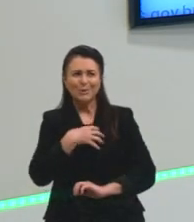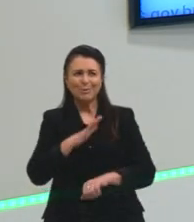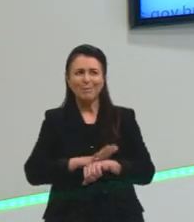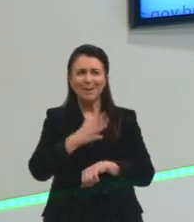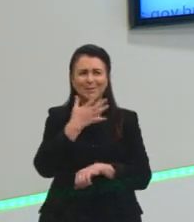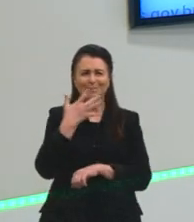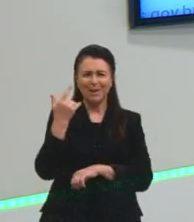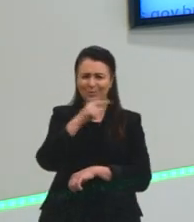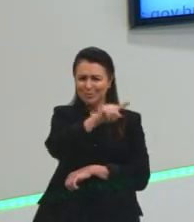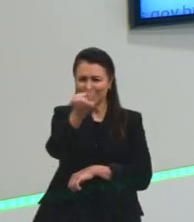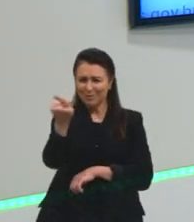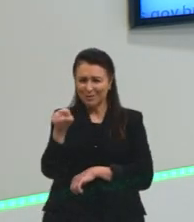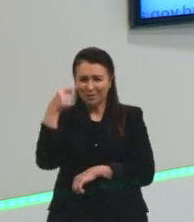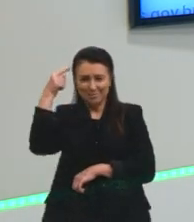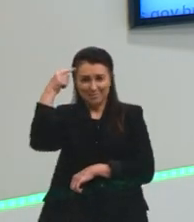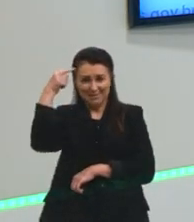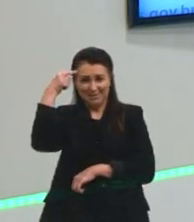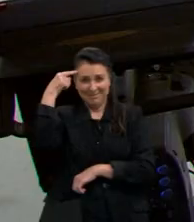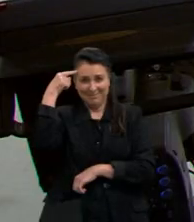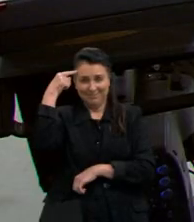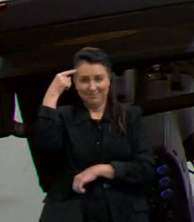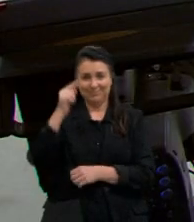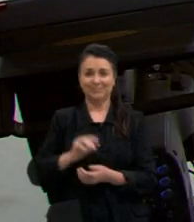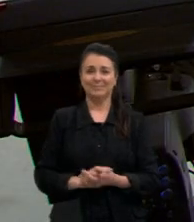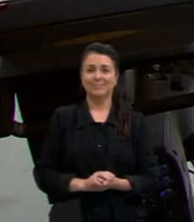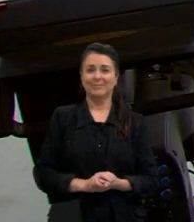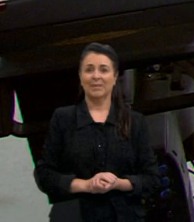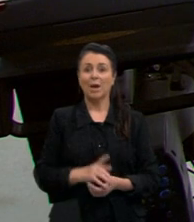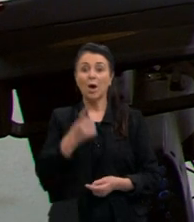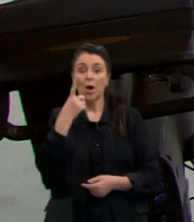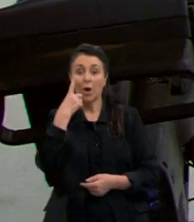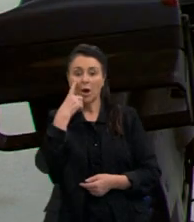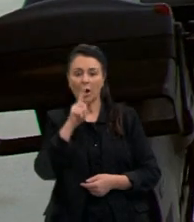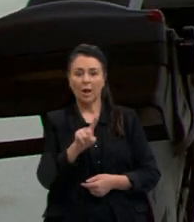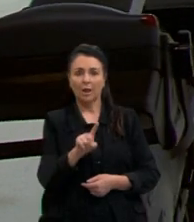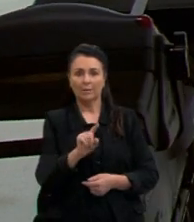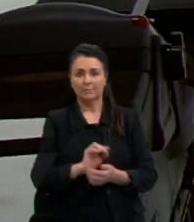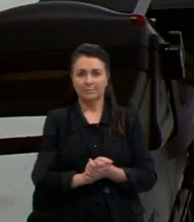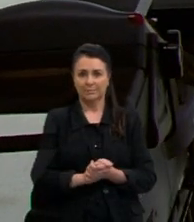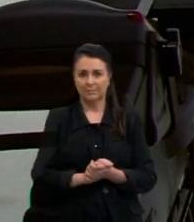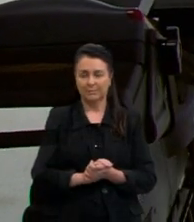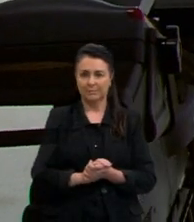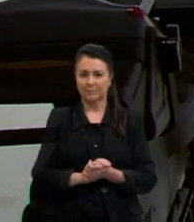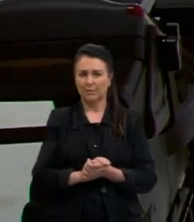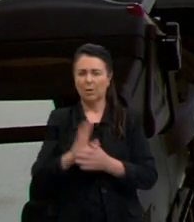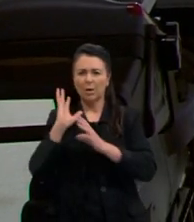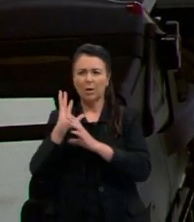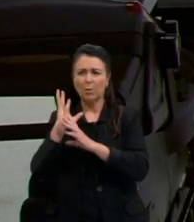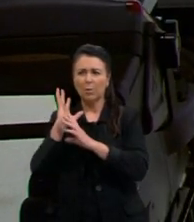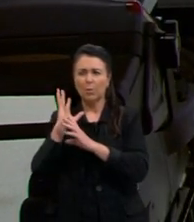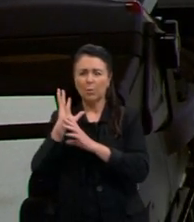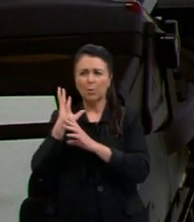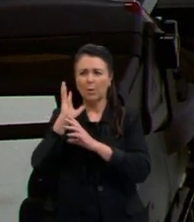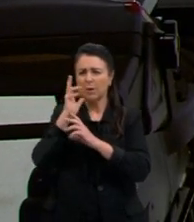mais fácil da gente pensar Olha só olha os resultados que a gente ficou aqui